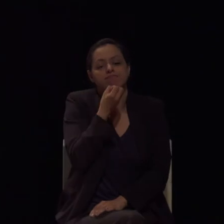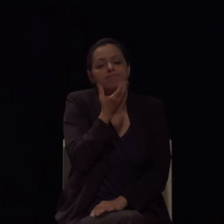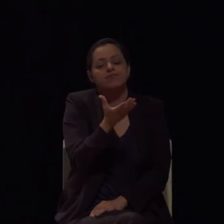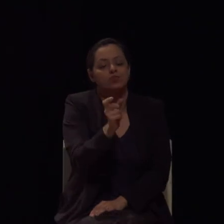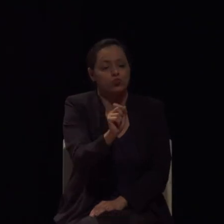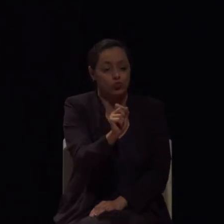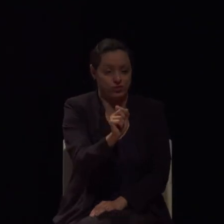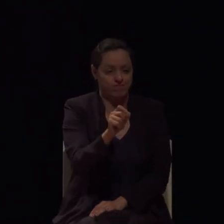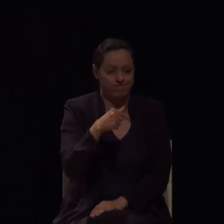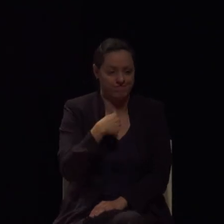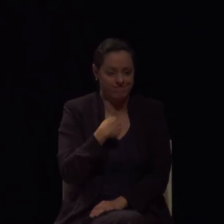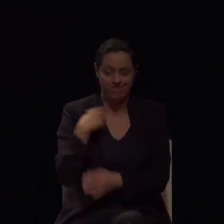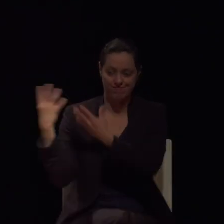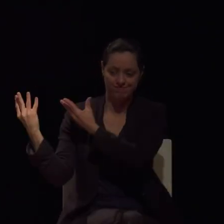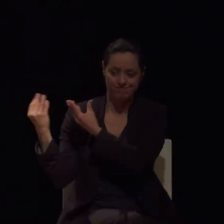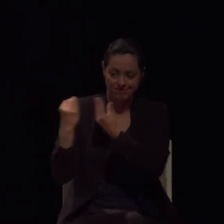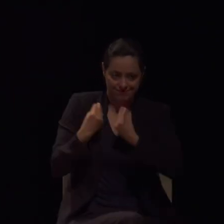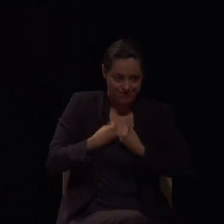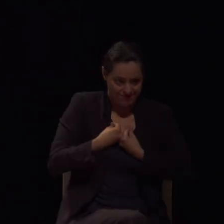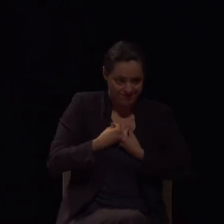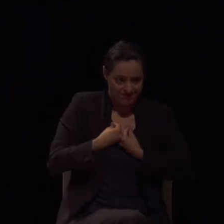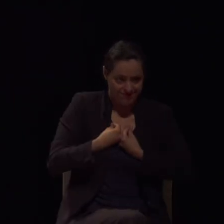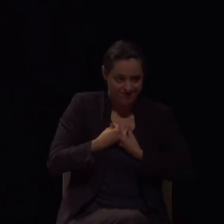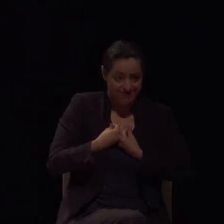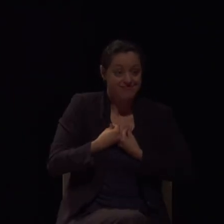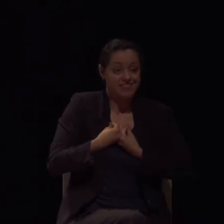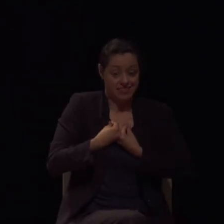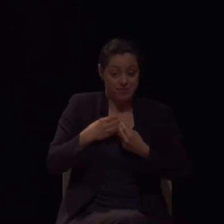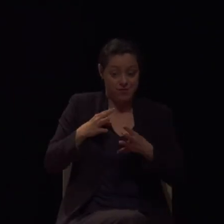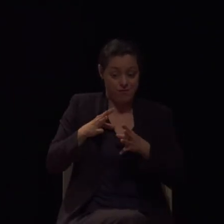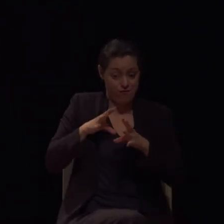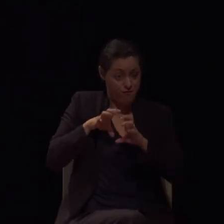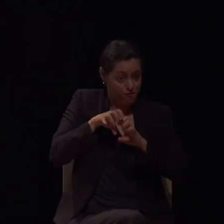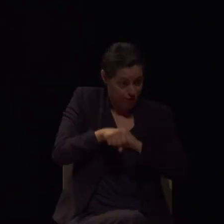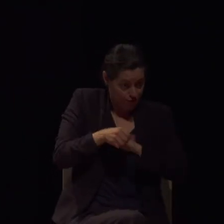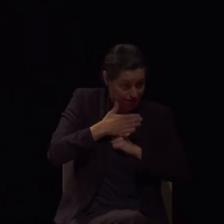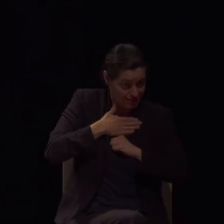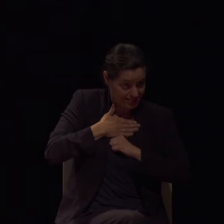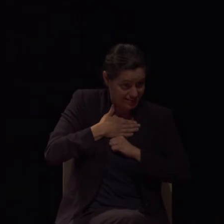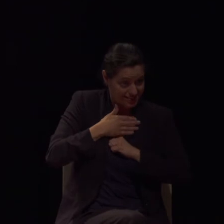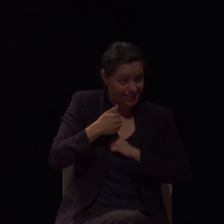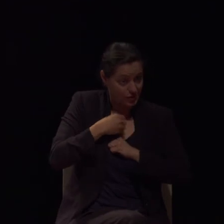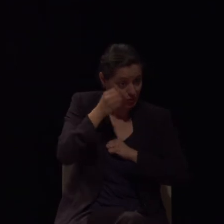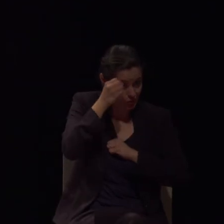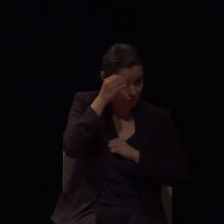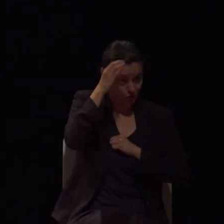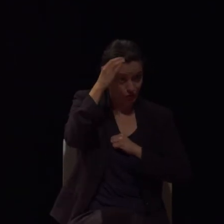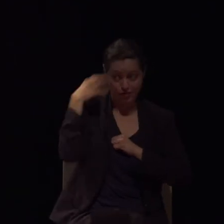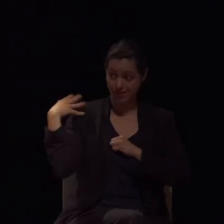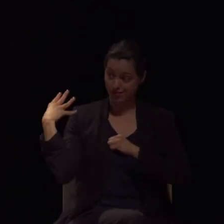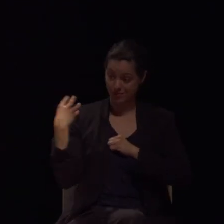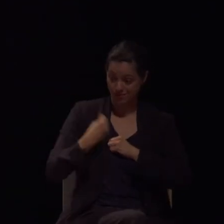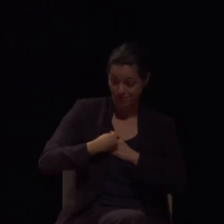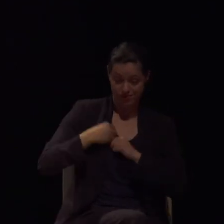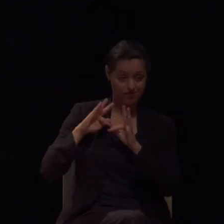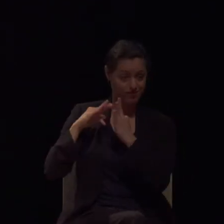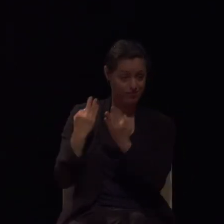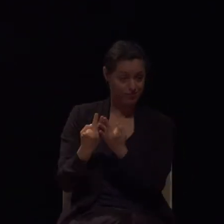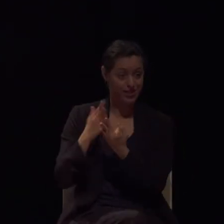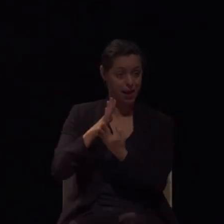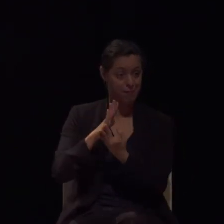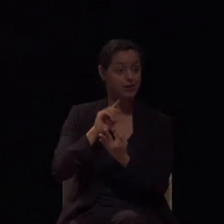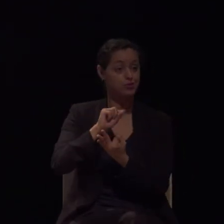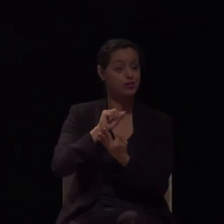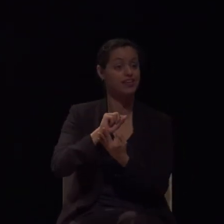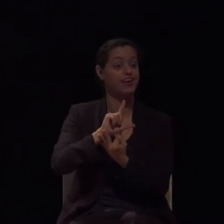antes de tudo antes de toda a minha formação a minha formação herdada algumas coisas eu aprendi na universidade mas foi depois da